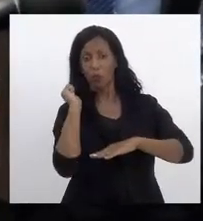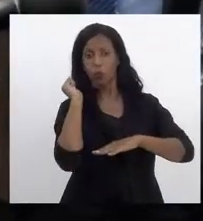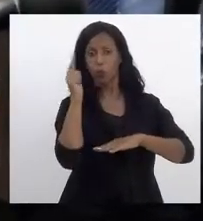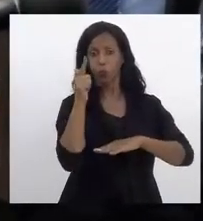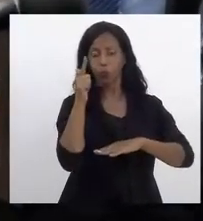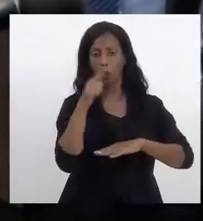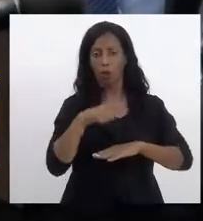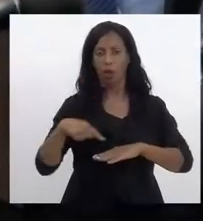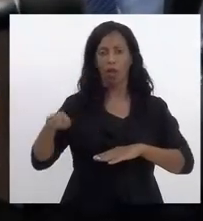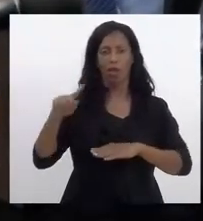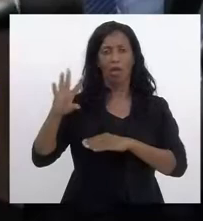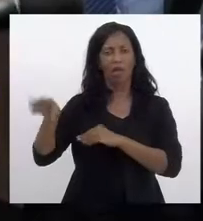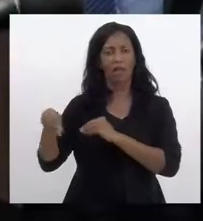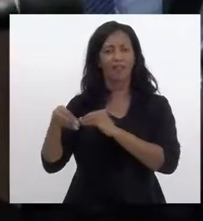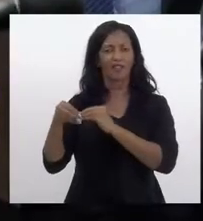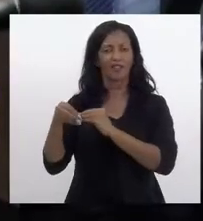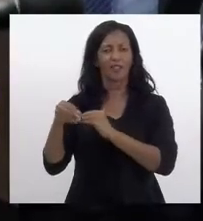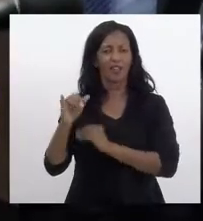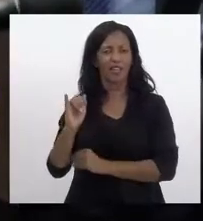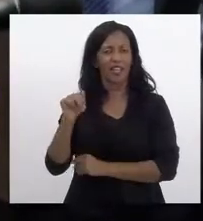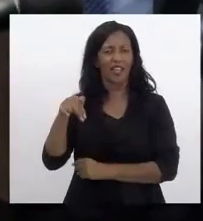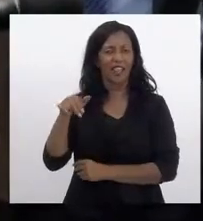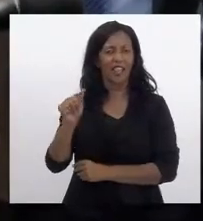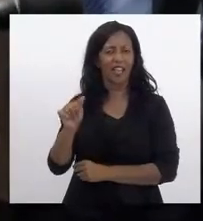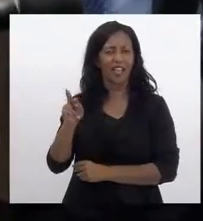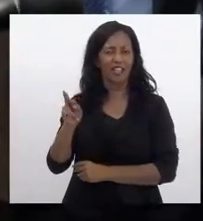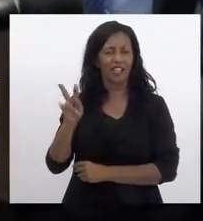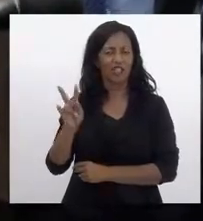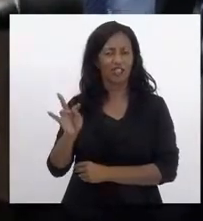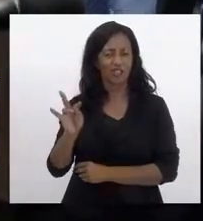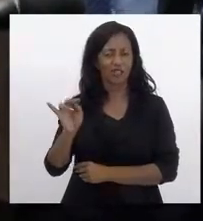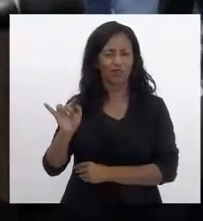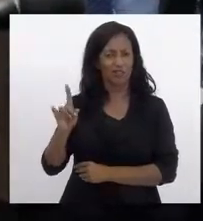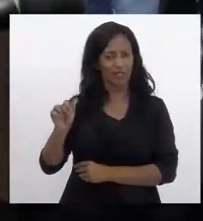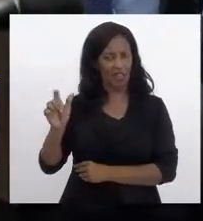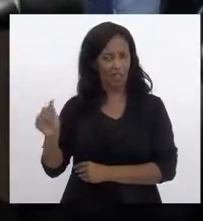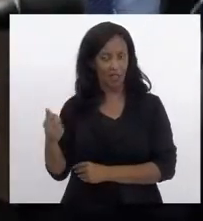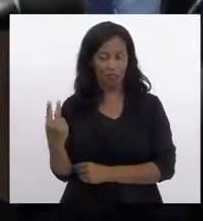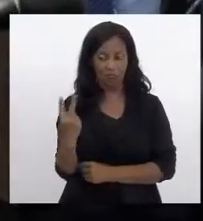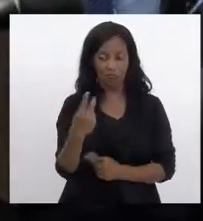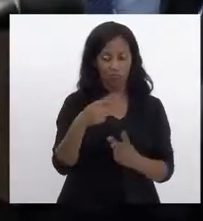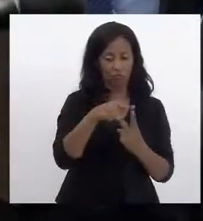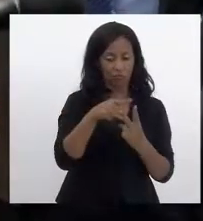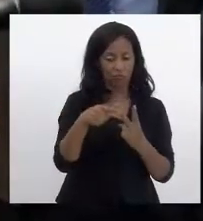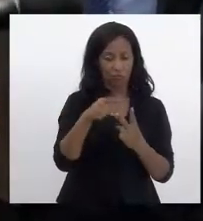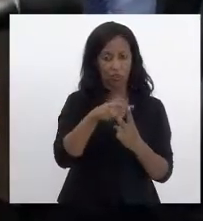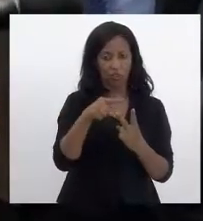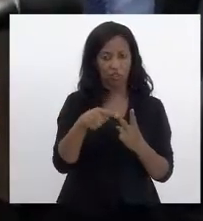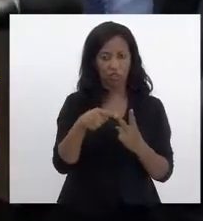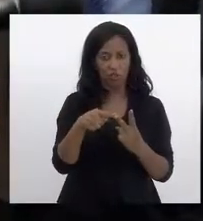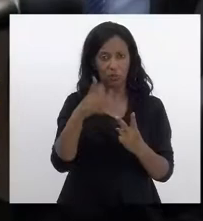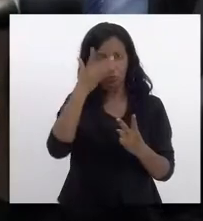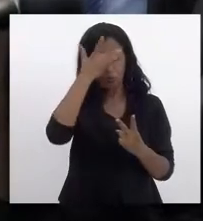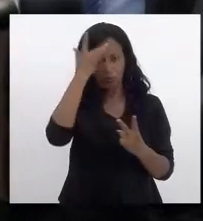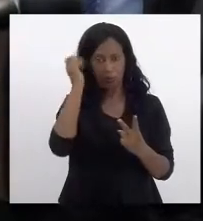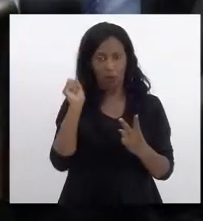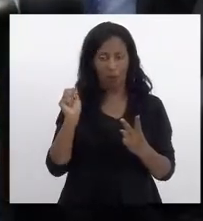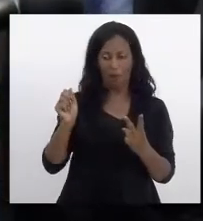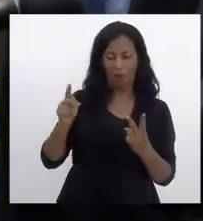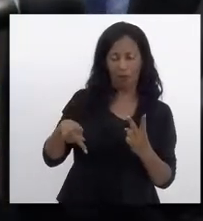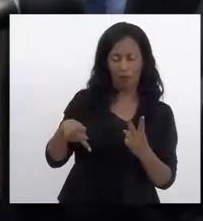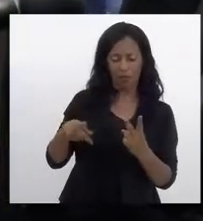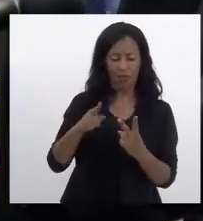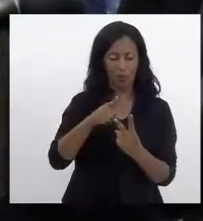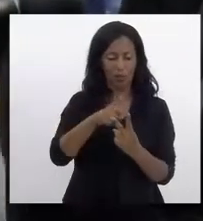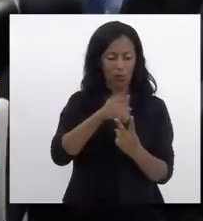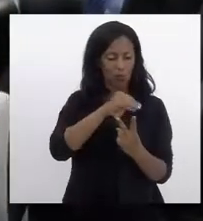o adicional de inatividade. Aí você vai ter dois tipos de oficiais aposentados, um